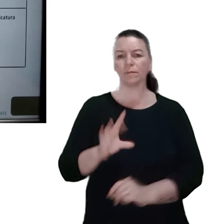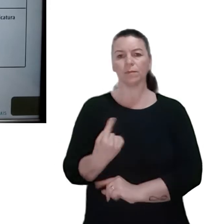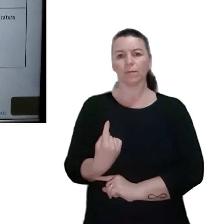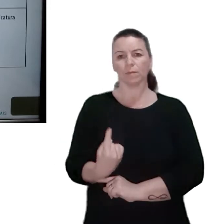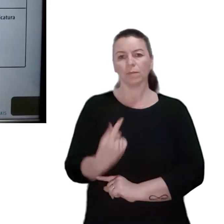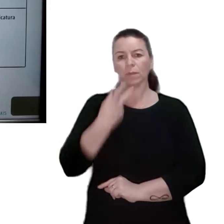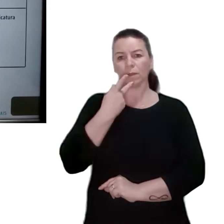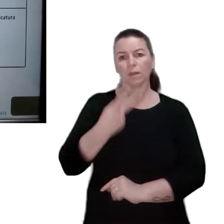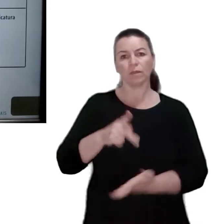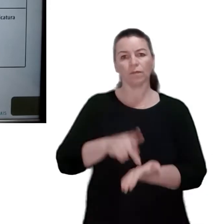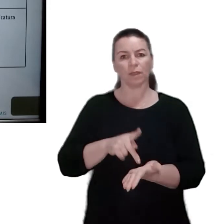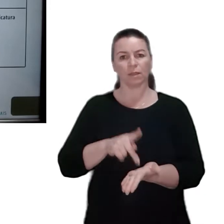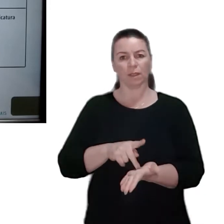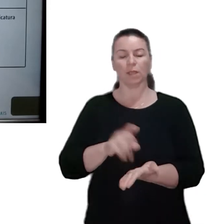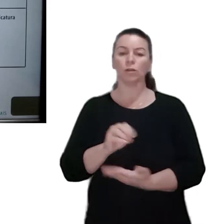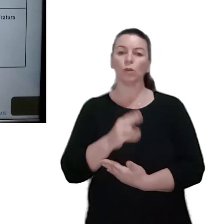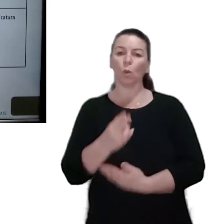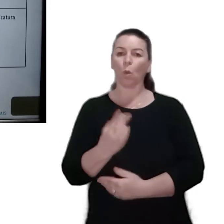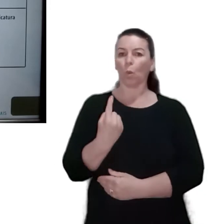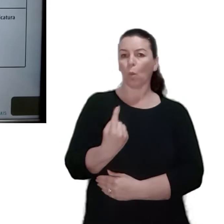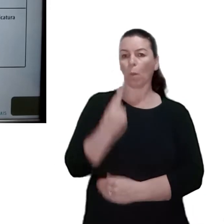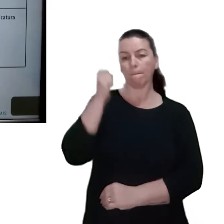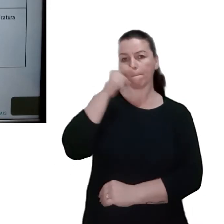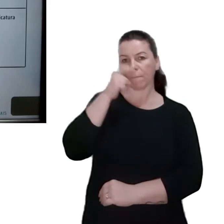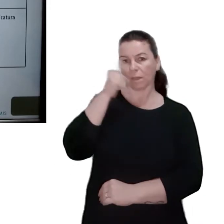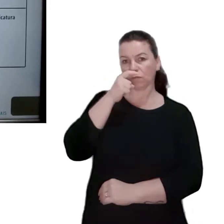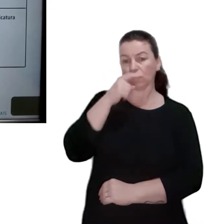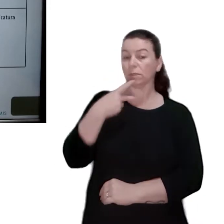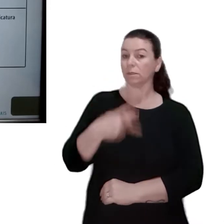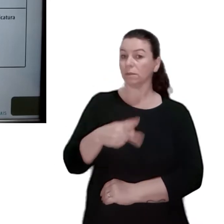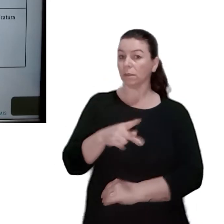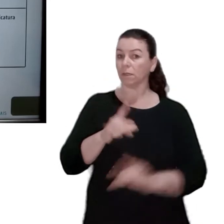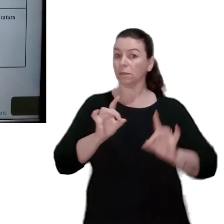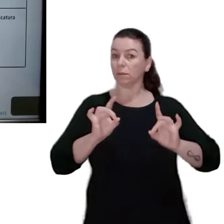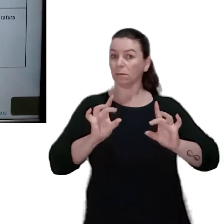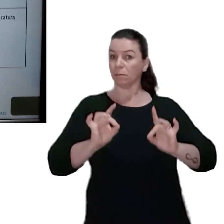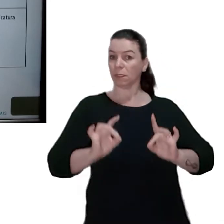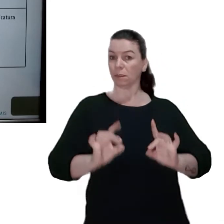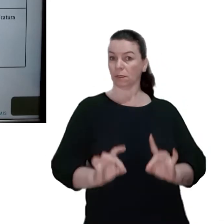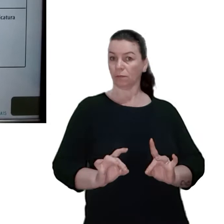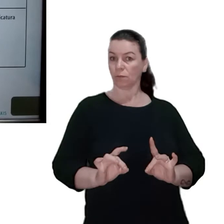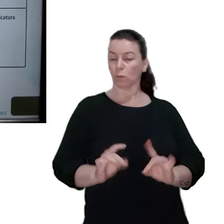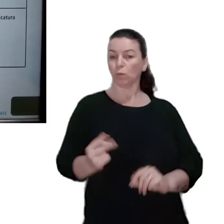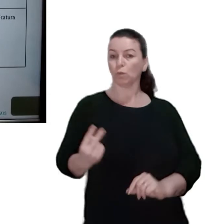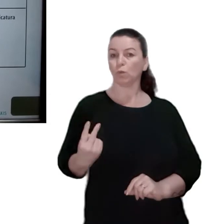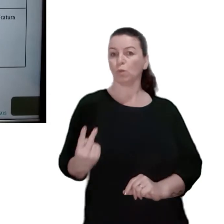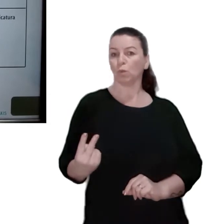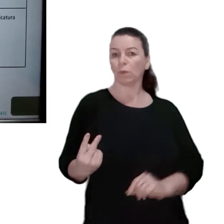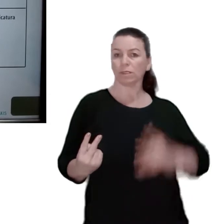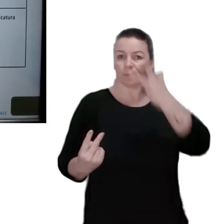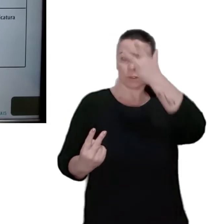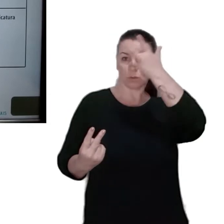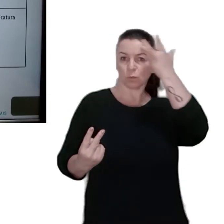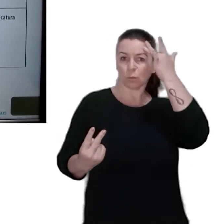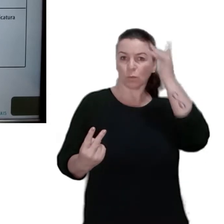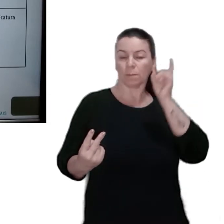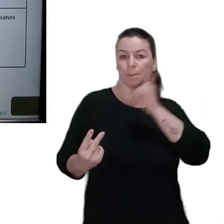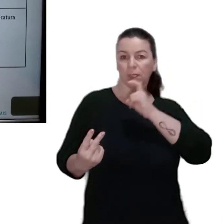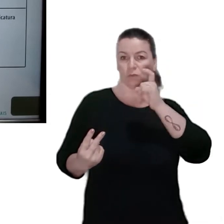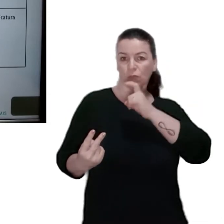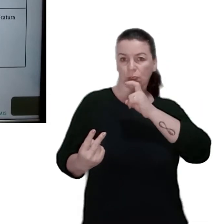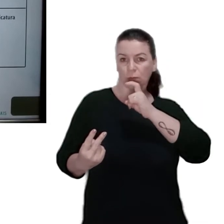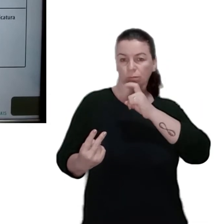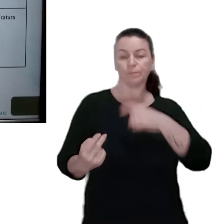fala a verdade ou apenas um mente. Nesse caso específico, 2 pessoas mentiram. Então a gente vai avaliar